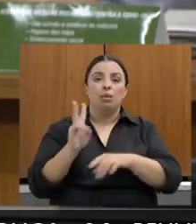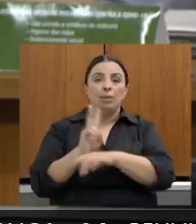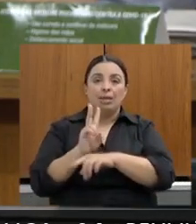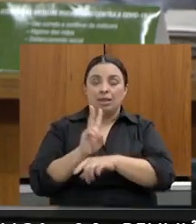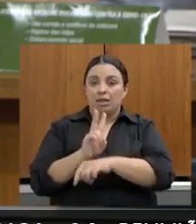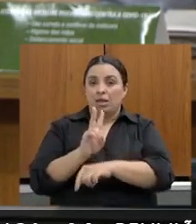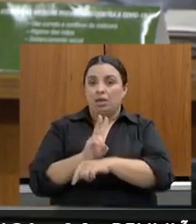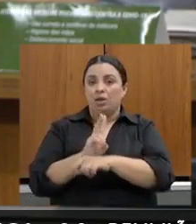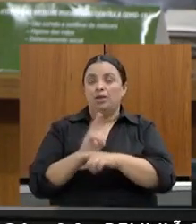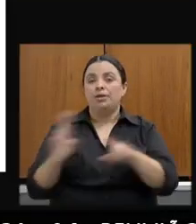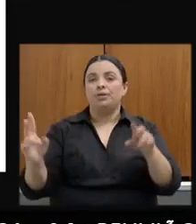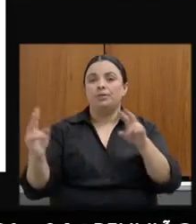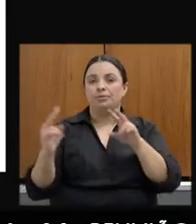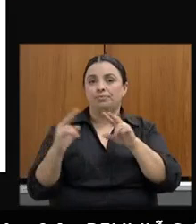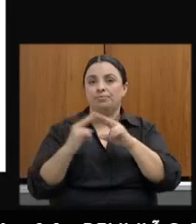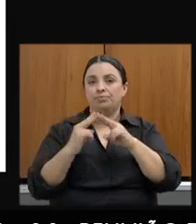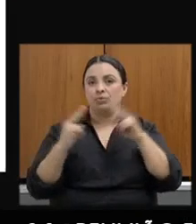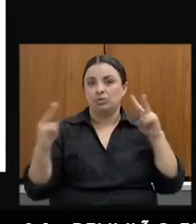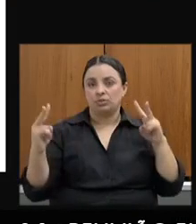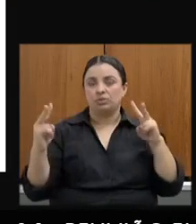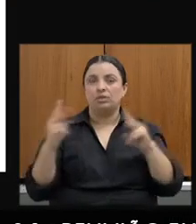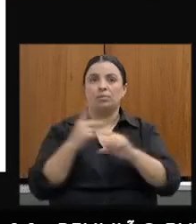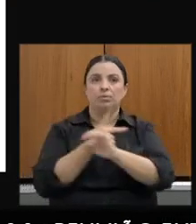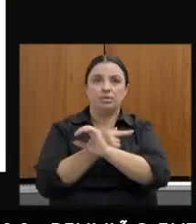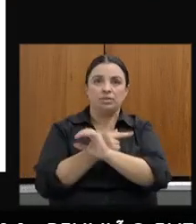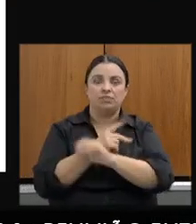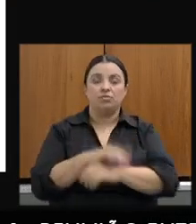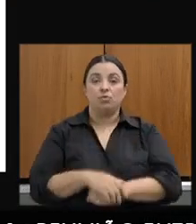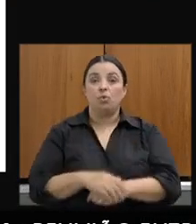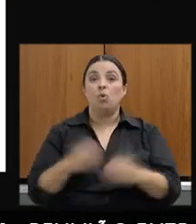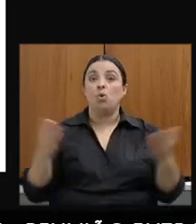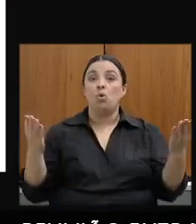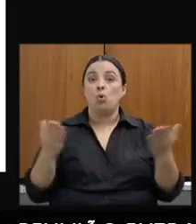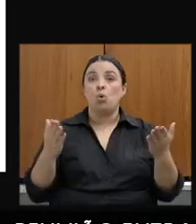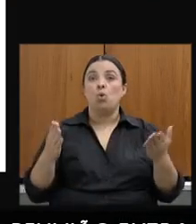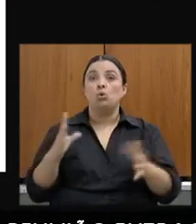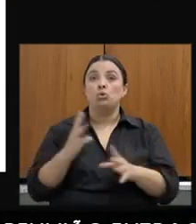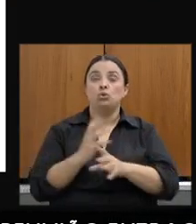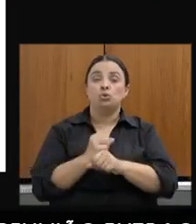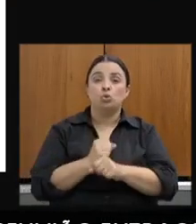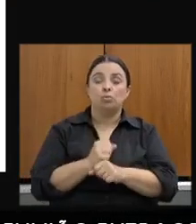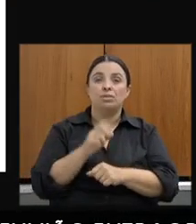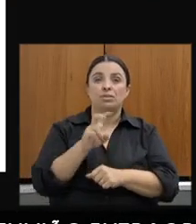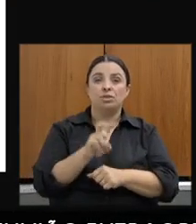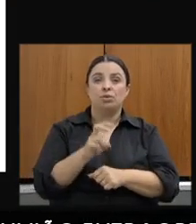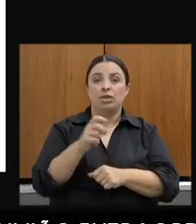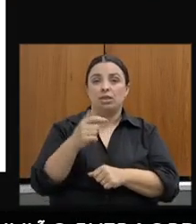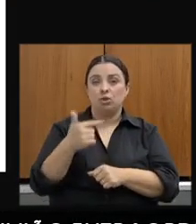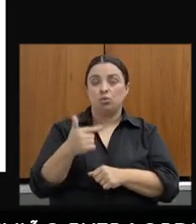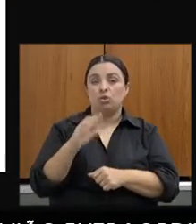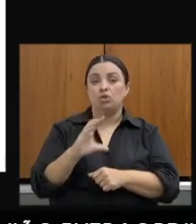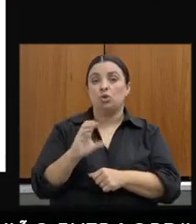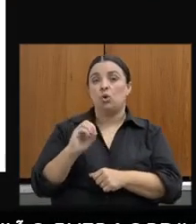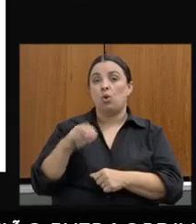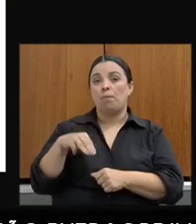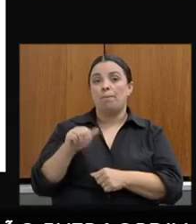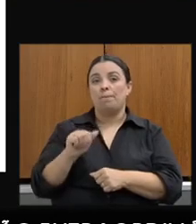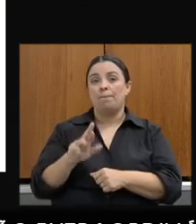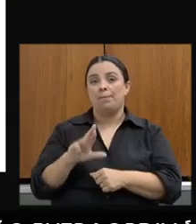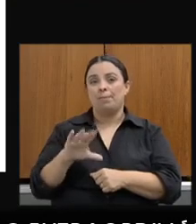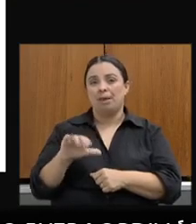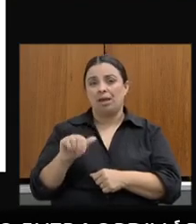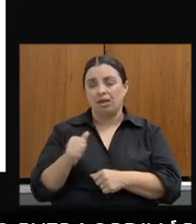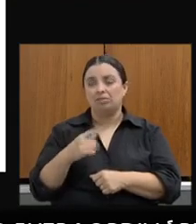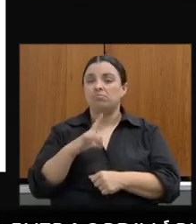Civil hoje existem 52 unidades qual marcas do interior do Estado que atendida